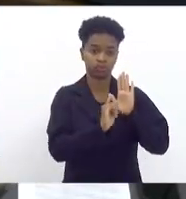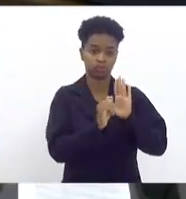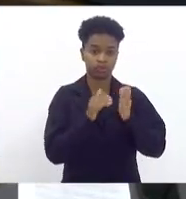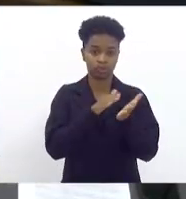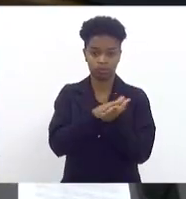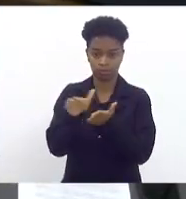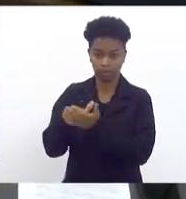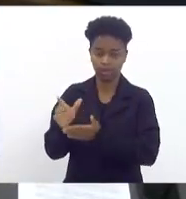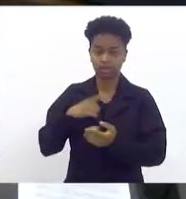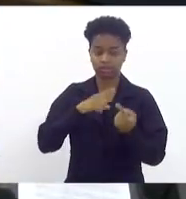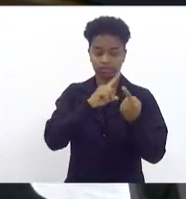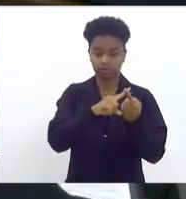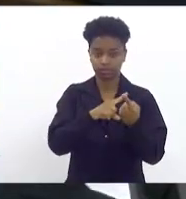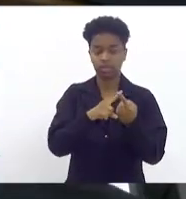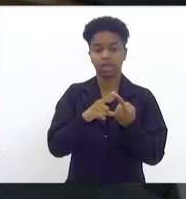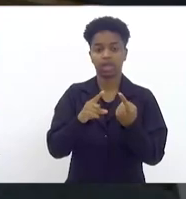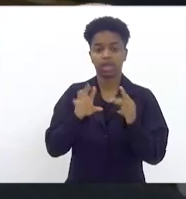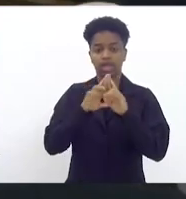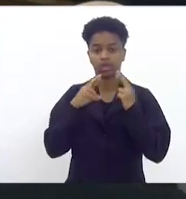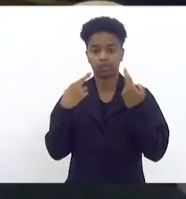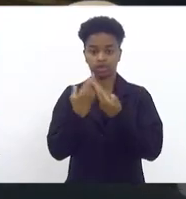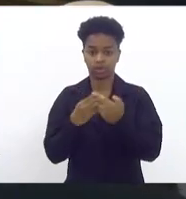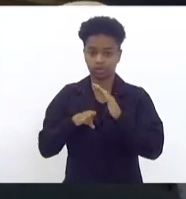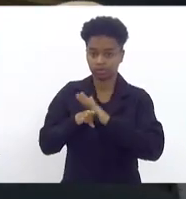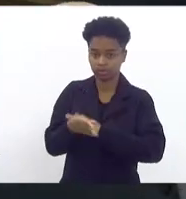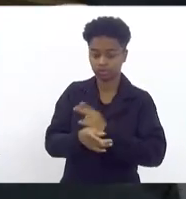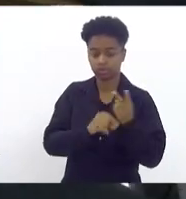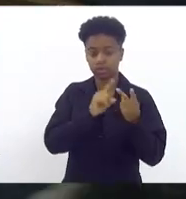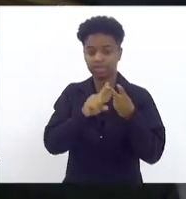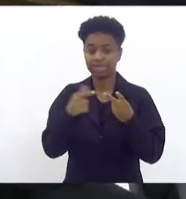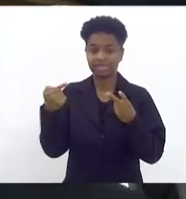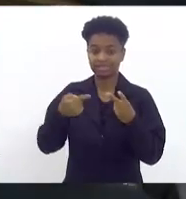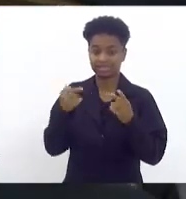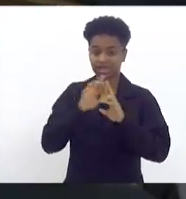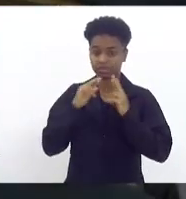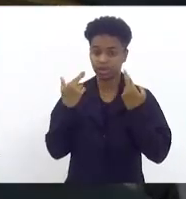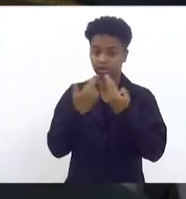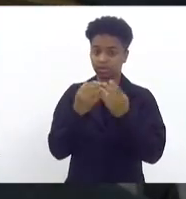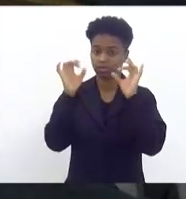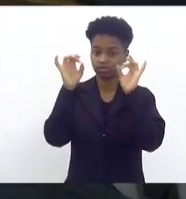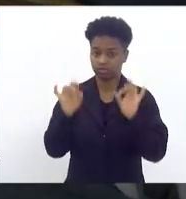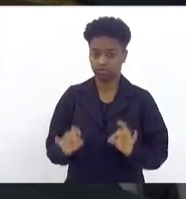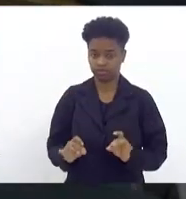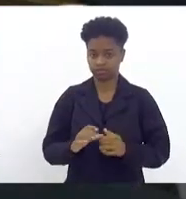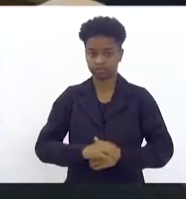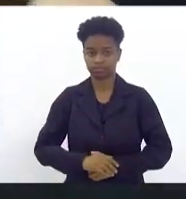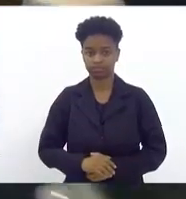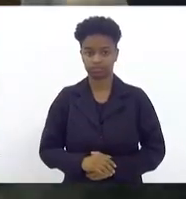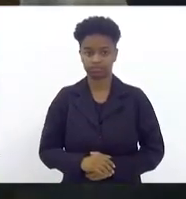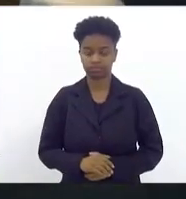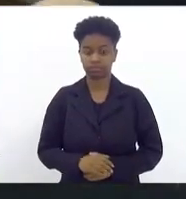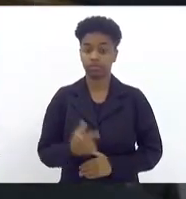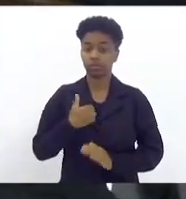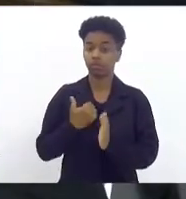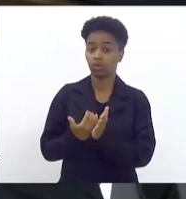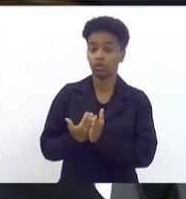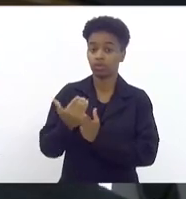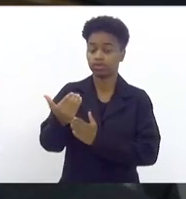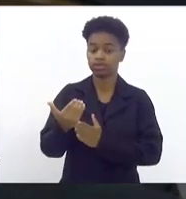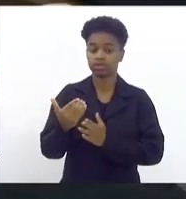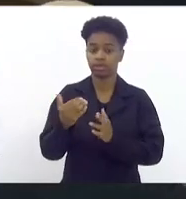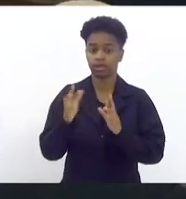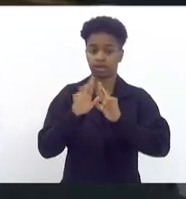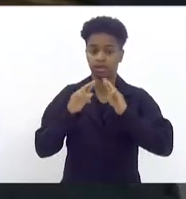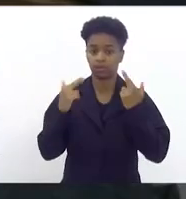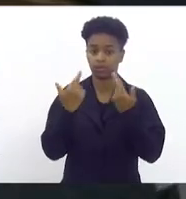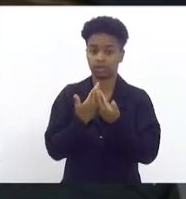reunião ordinária e também da sétima reunião extraordinária. Eu vou começar pela reunião